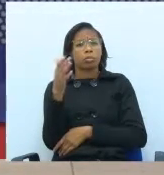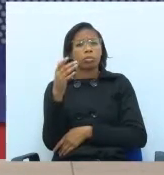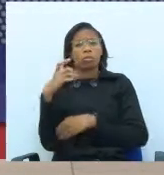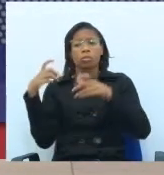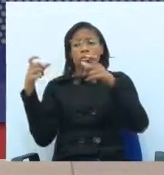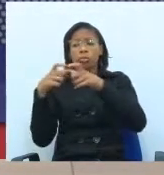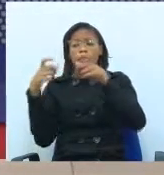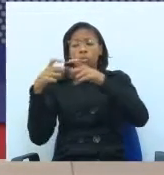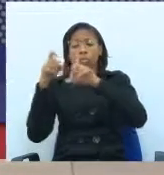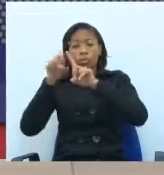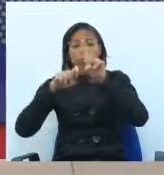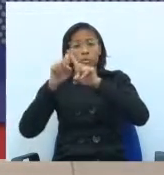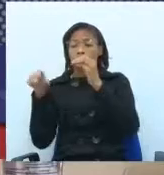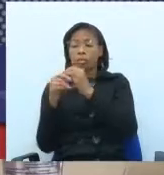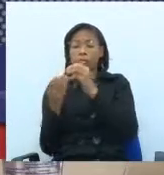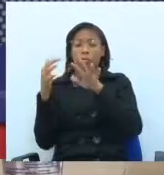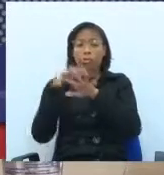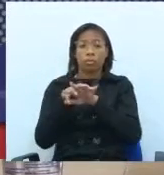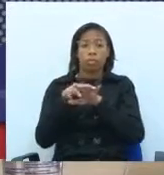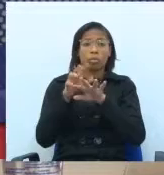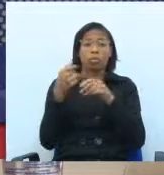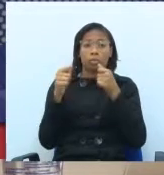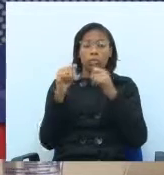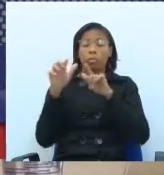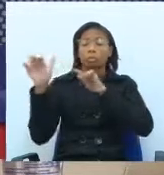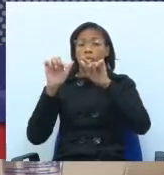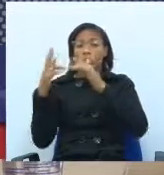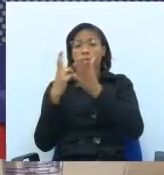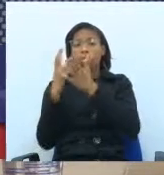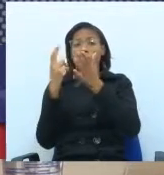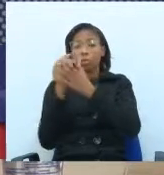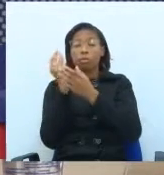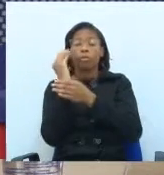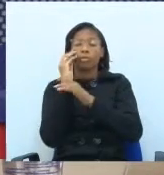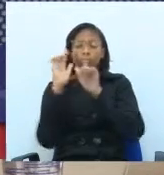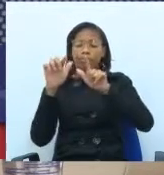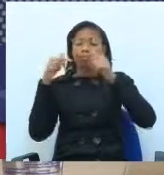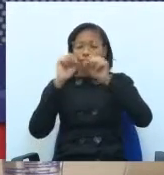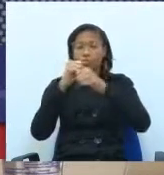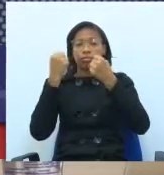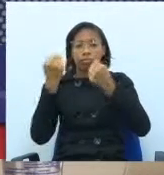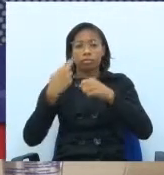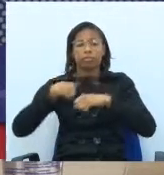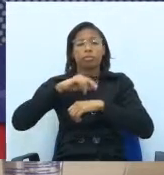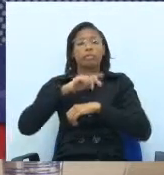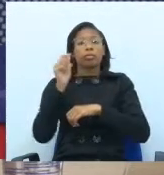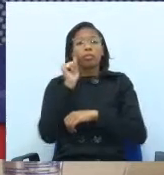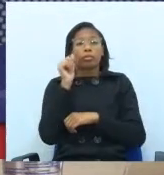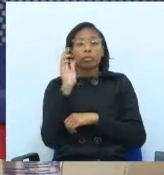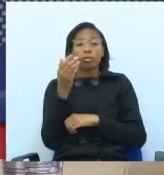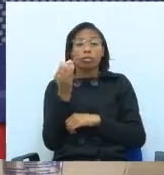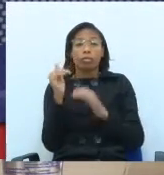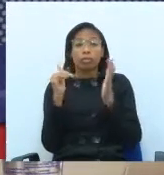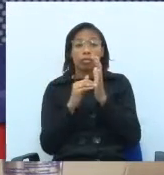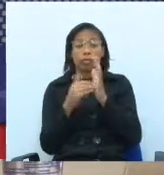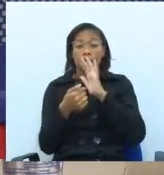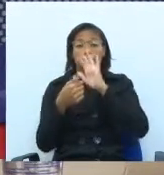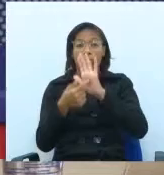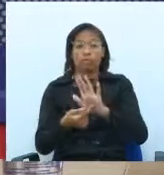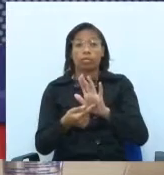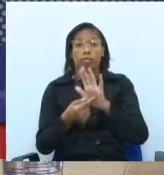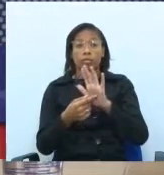gente possa normalizar. A gente tem trabalhado muito nessa área, tanto que a gente apresentou para a Câmara um projeto